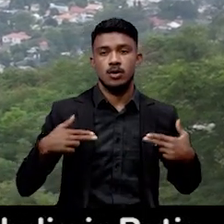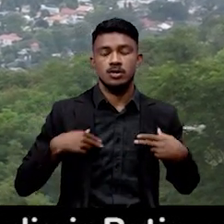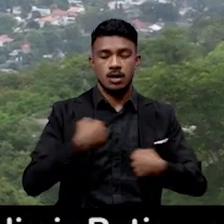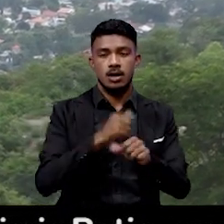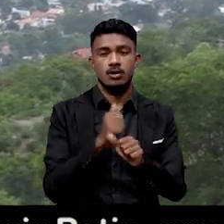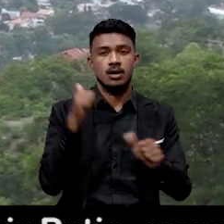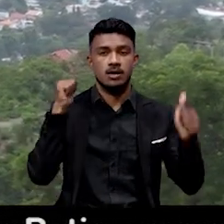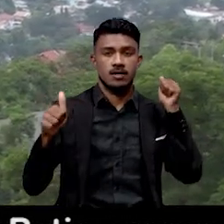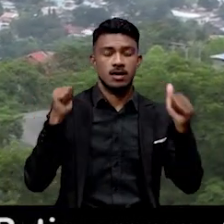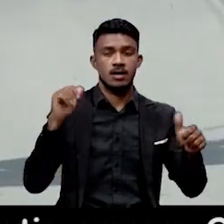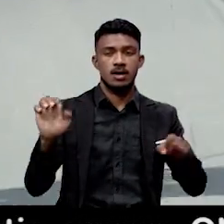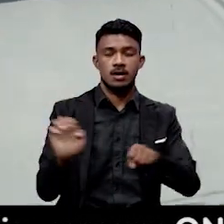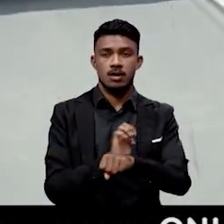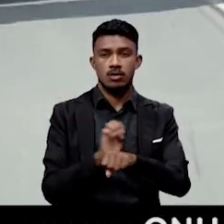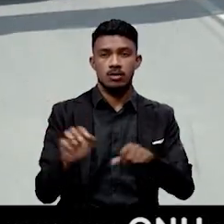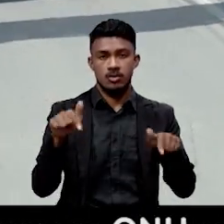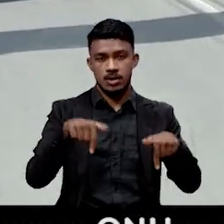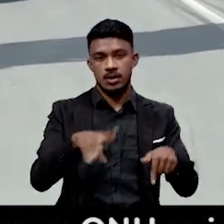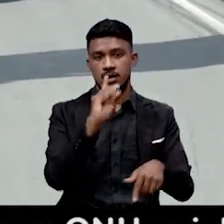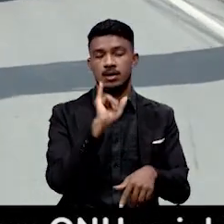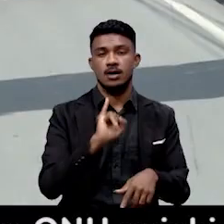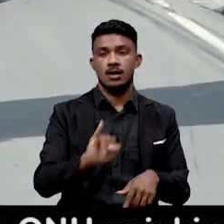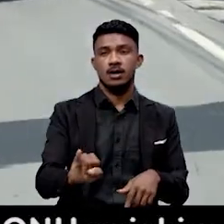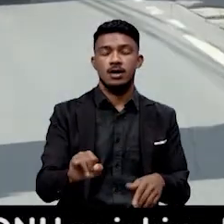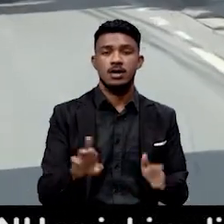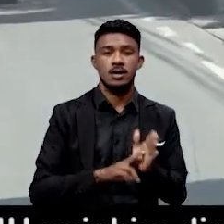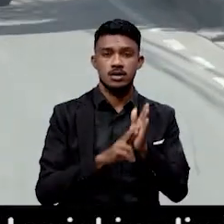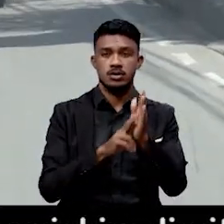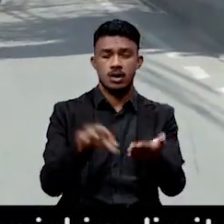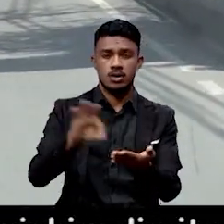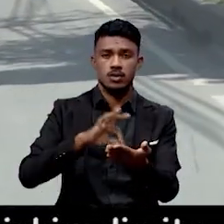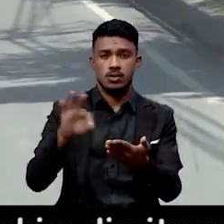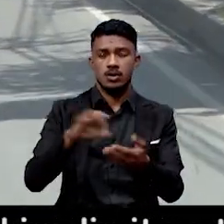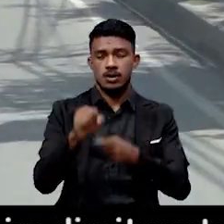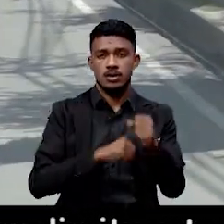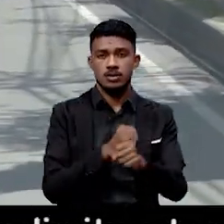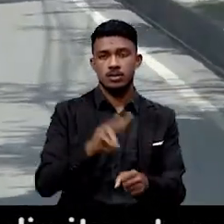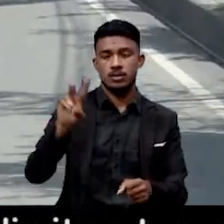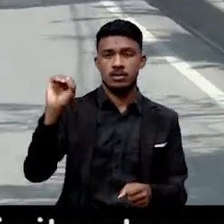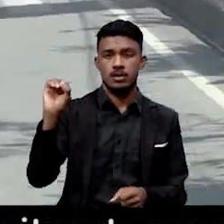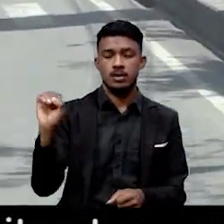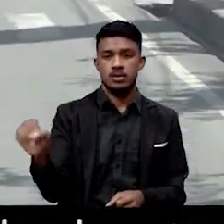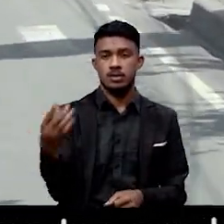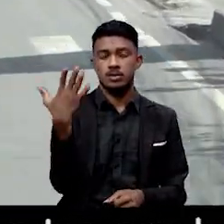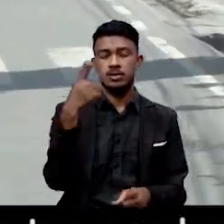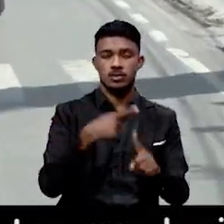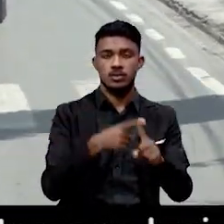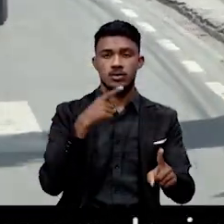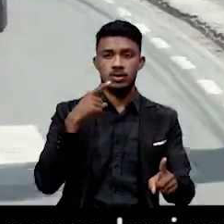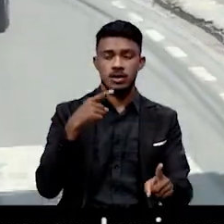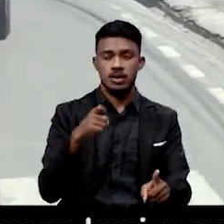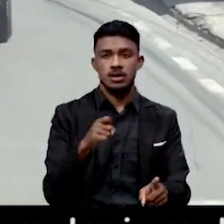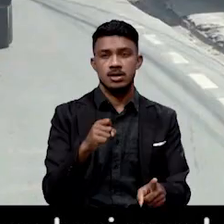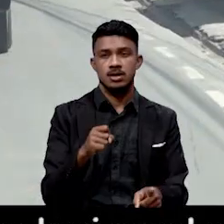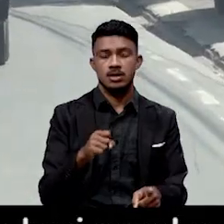atividade economia e adili. Resultado census população Tinangring Rua Sanulu Resen Lima, husi Direção Nasional